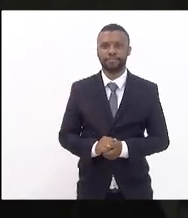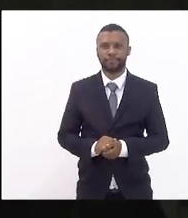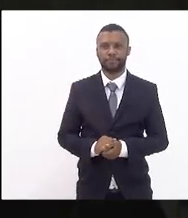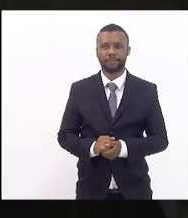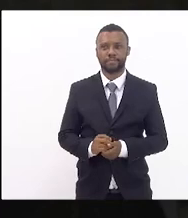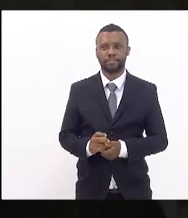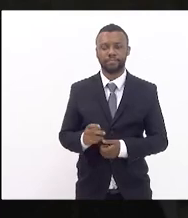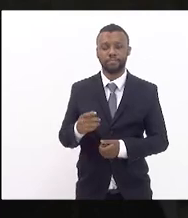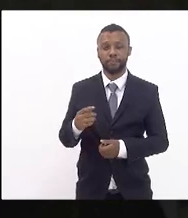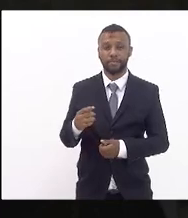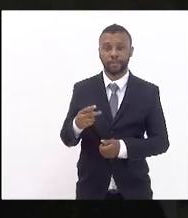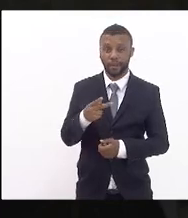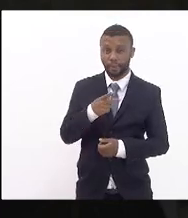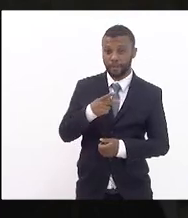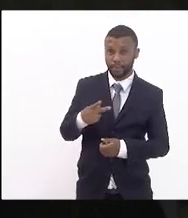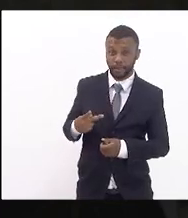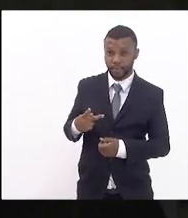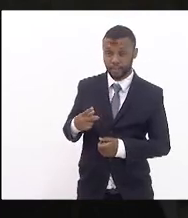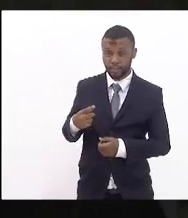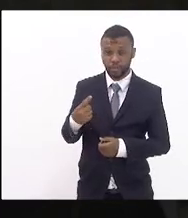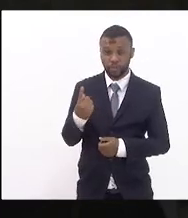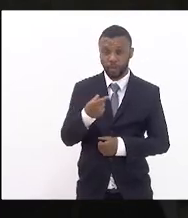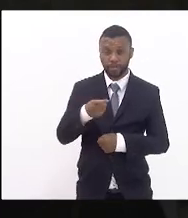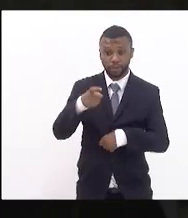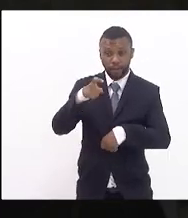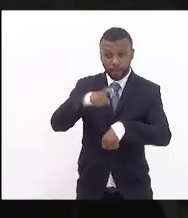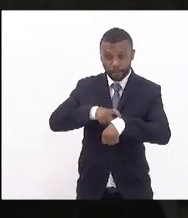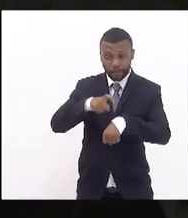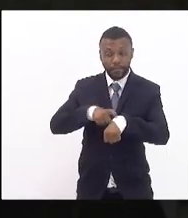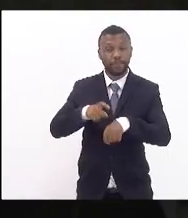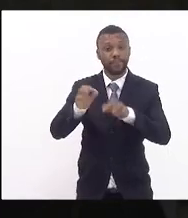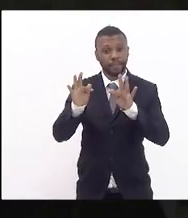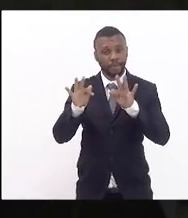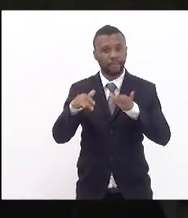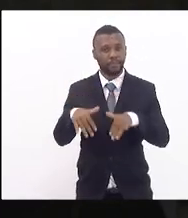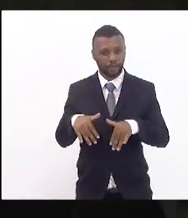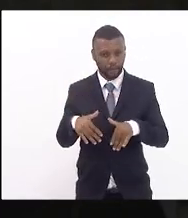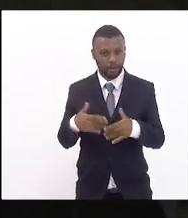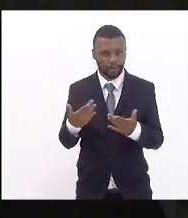presidente do nosso expediente final, senhoras